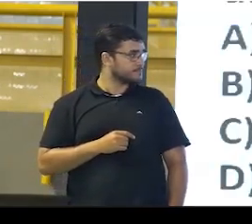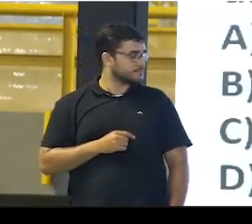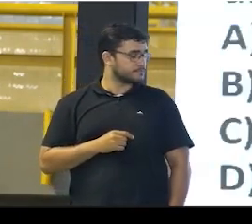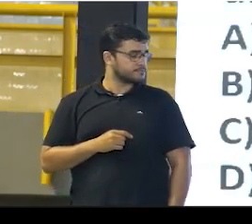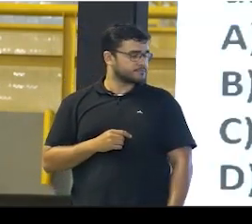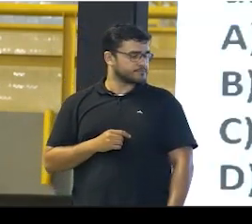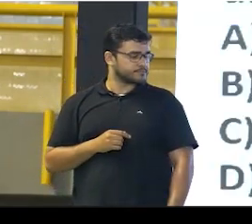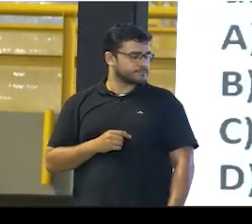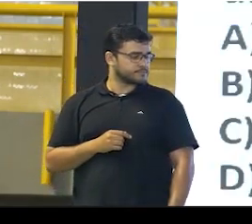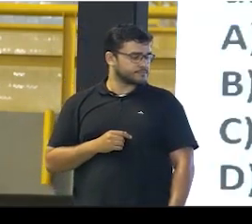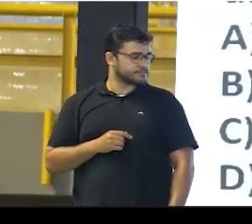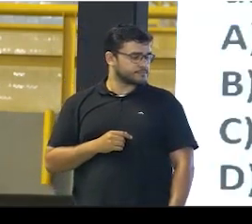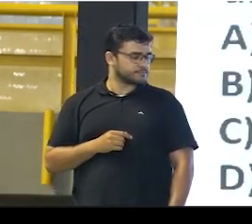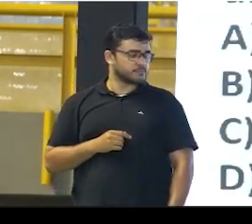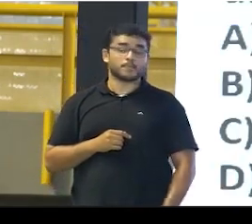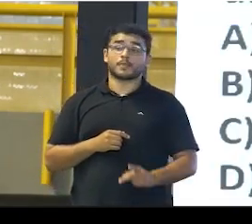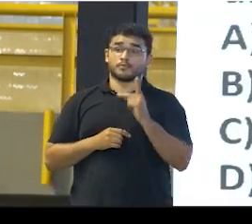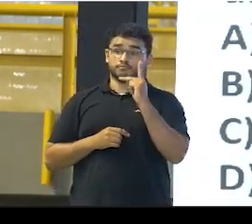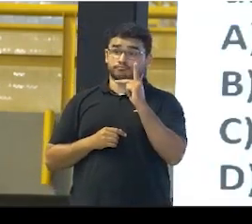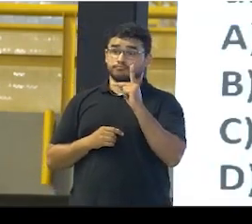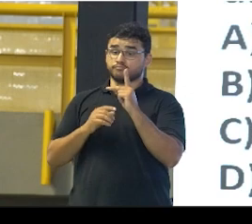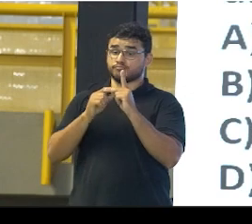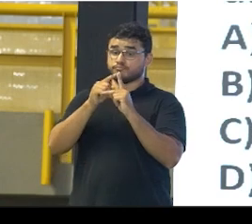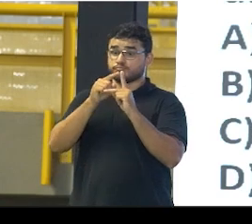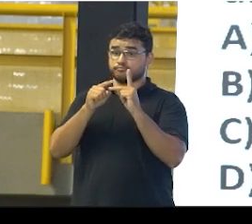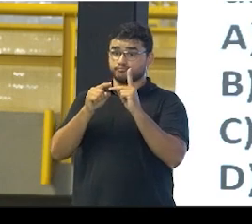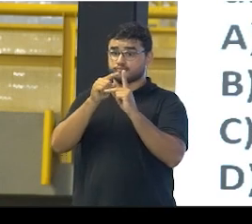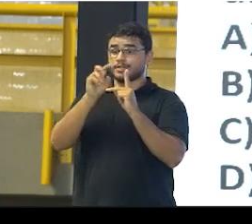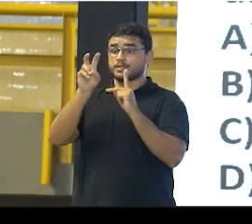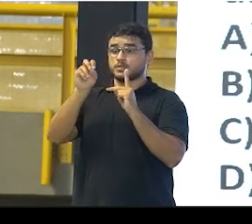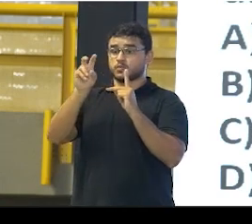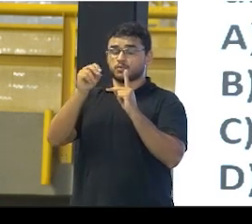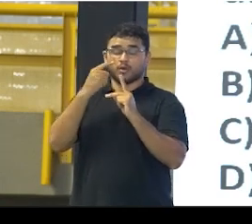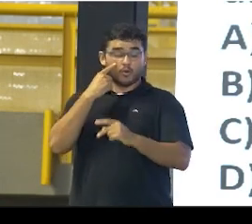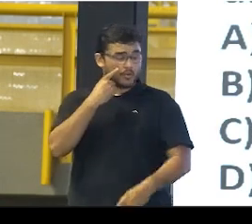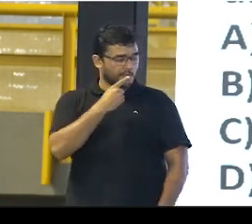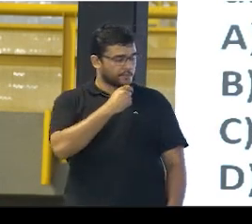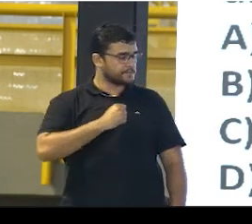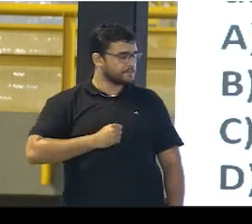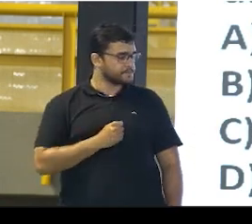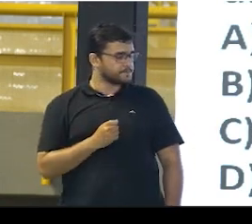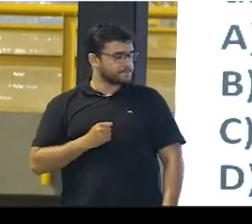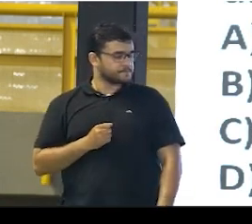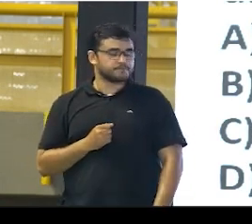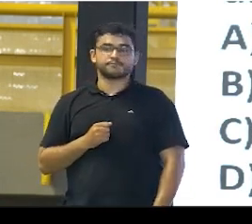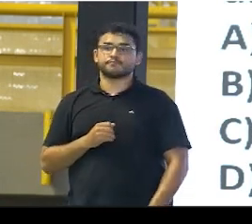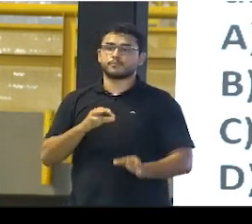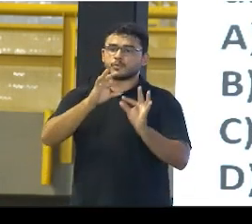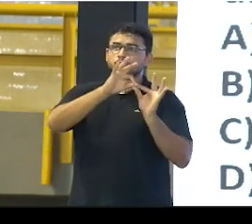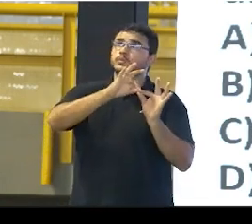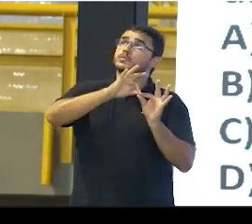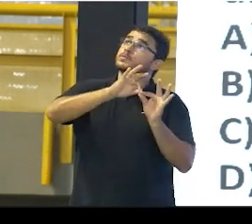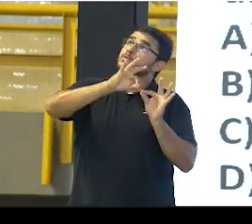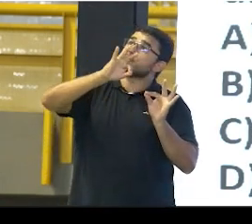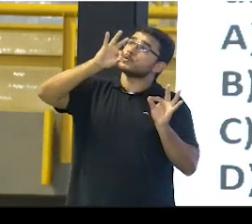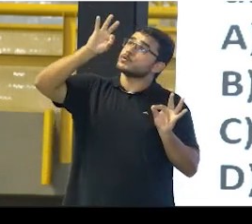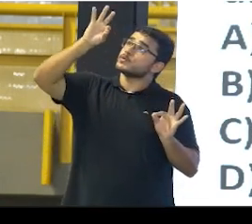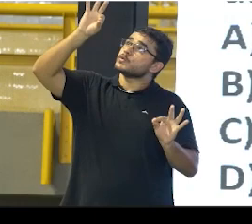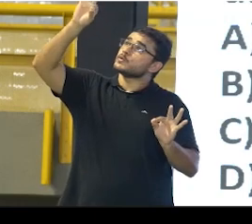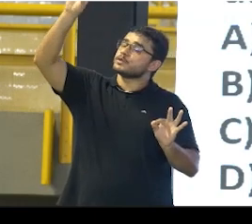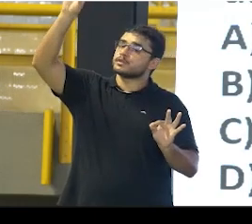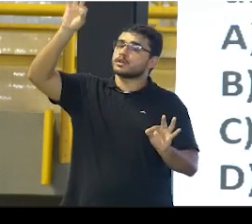cosseno e a tangente. Bom, o que é o seno? Sempre que você falar de seno de